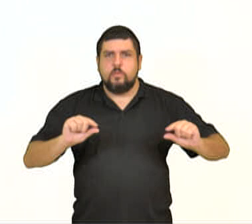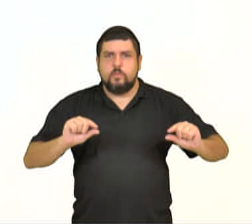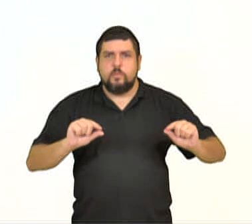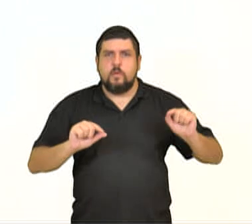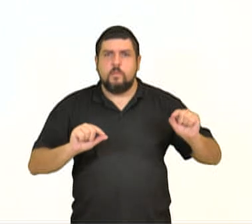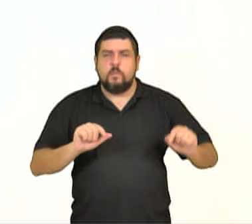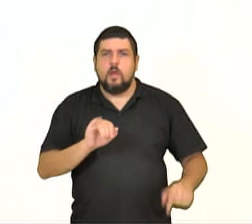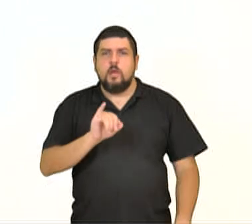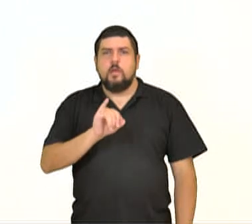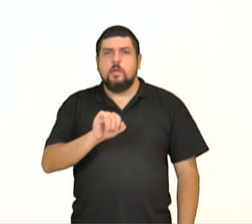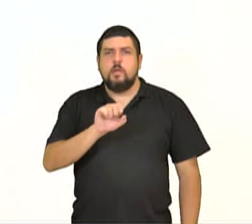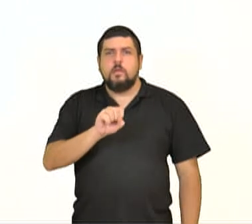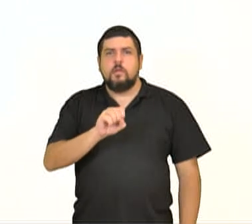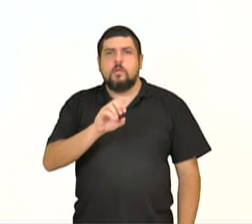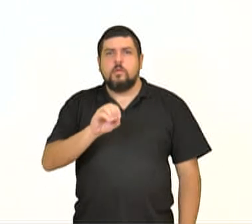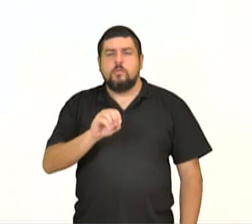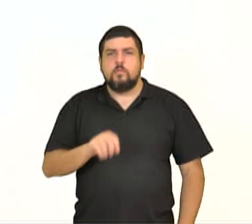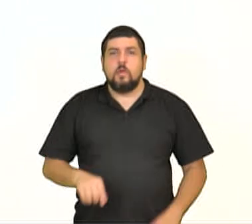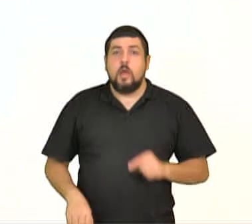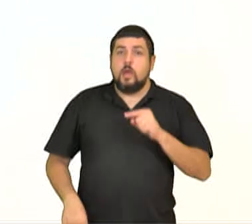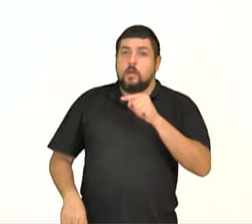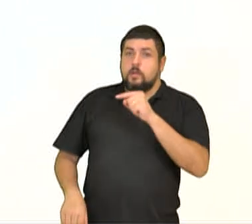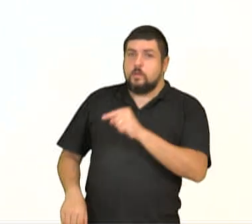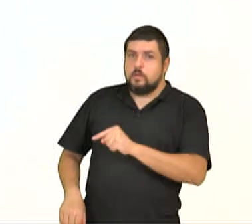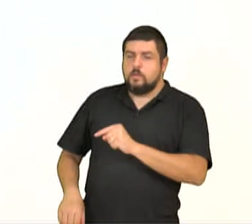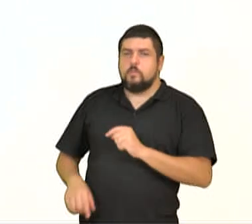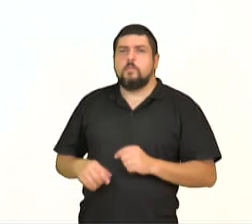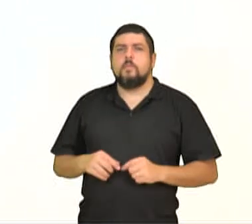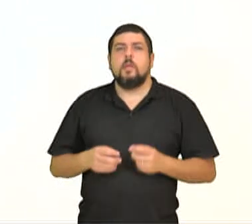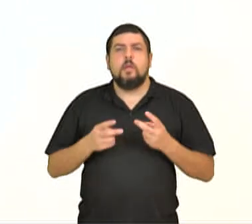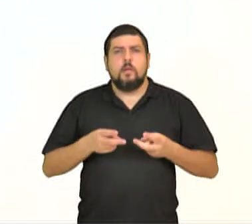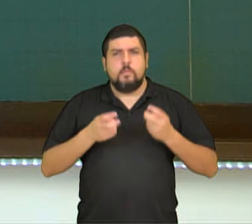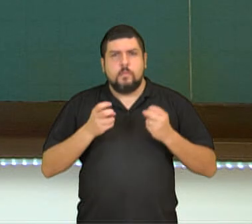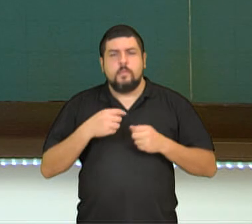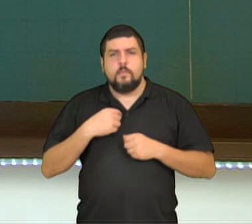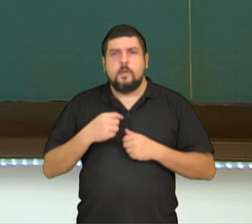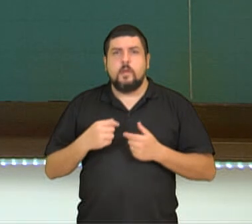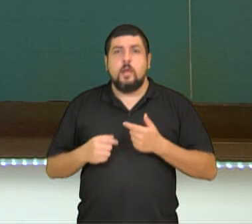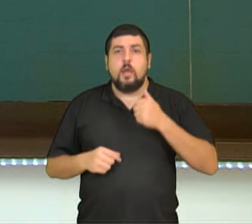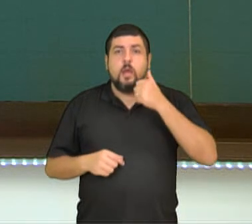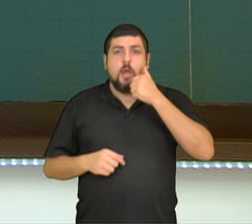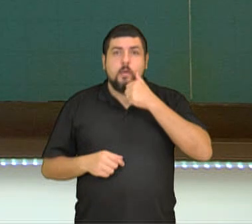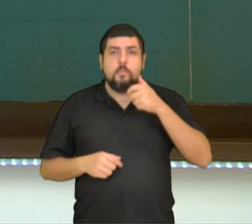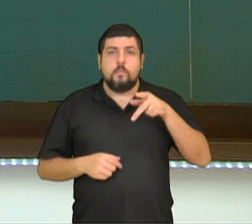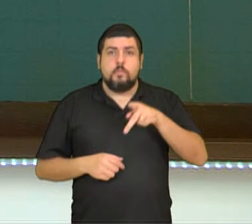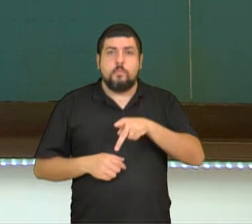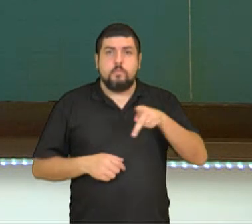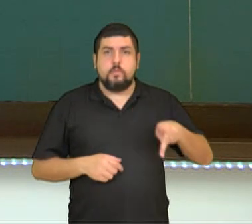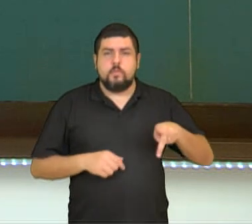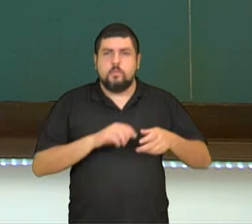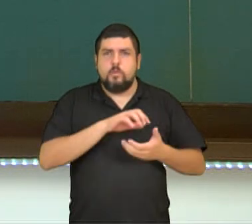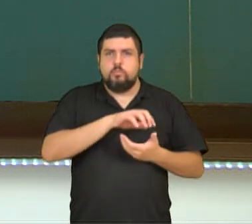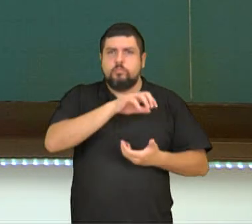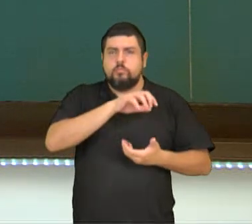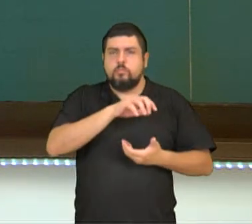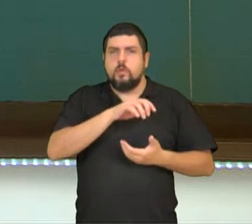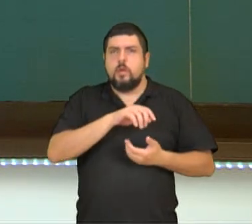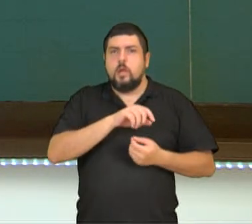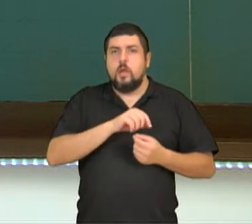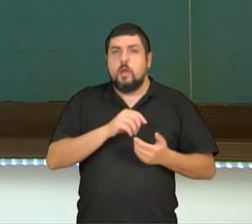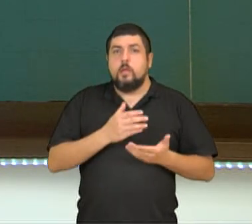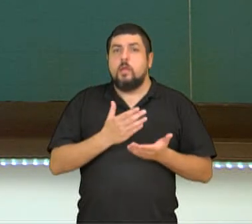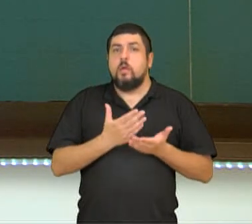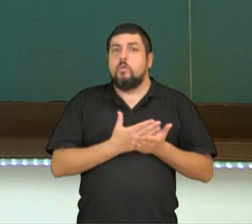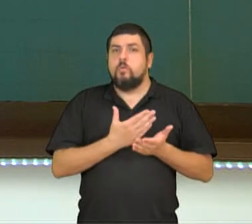leitura, né? Então, observem que ambos estão com um livro impresso na mão. Então, quando ela diz isso, se chama